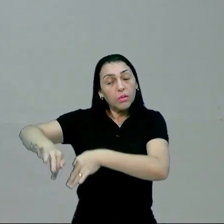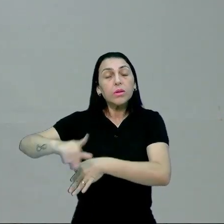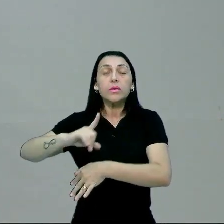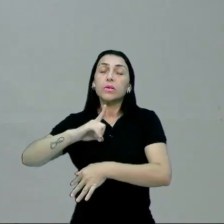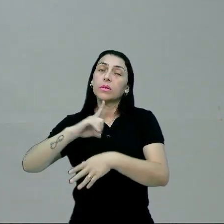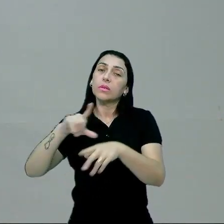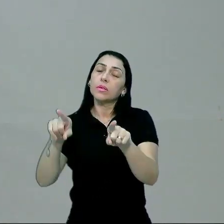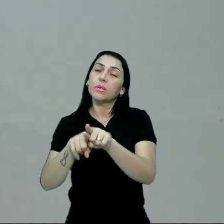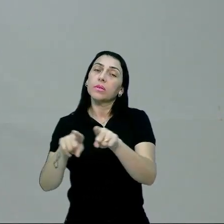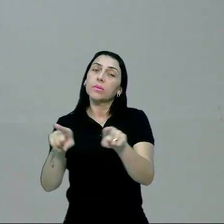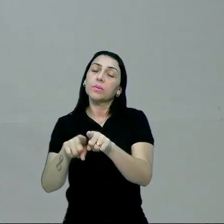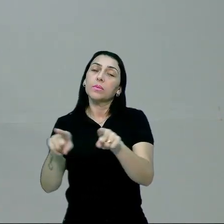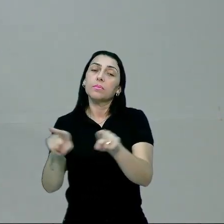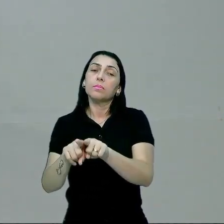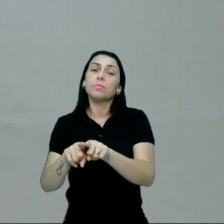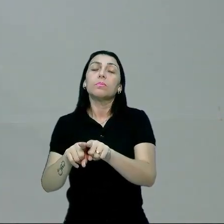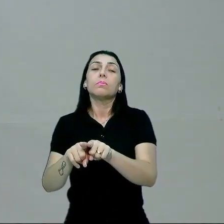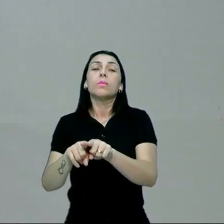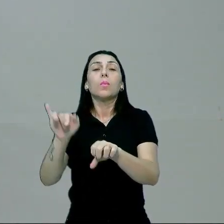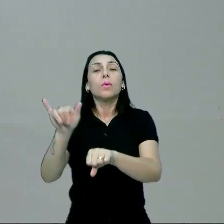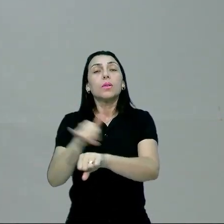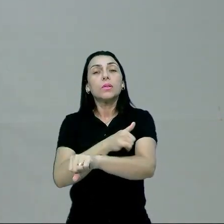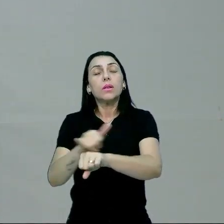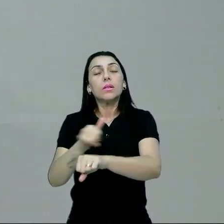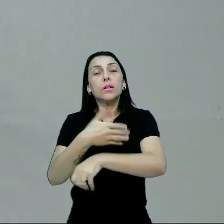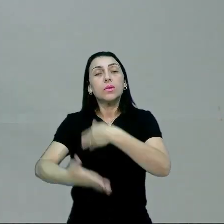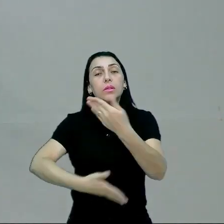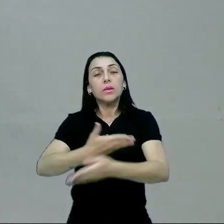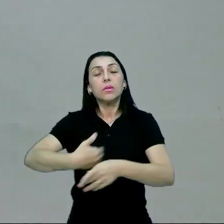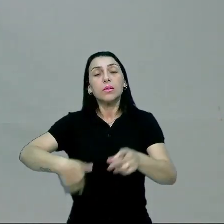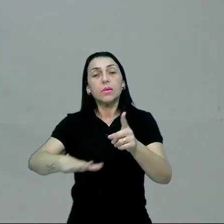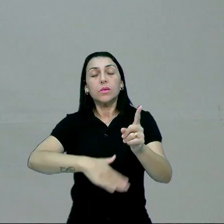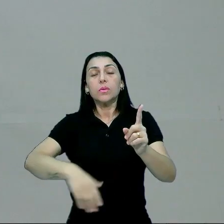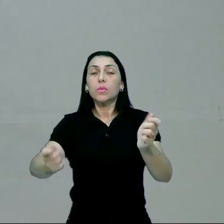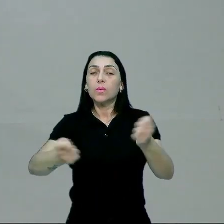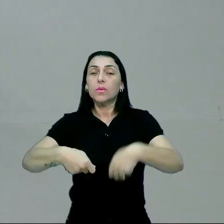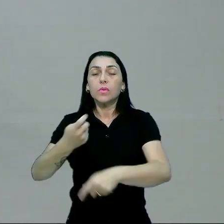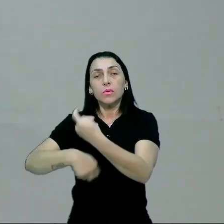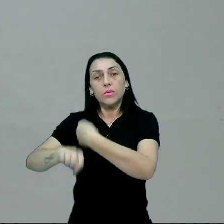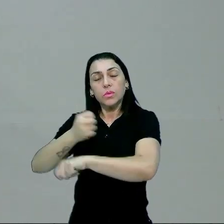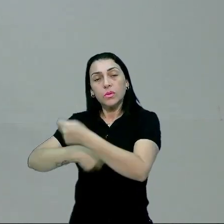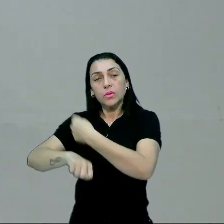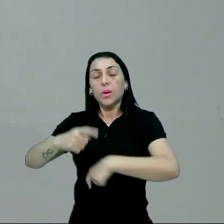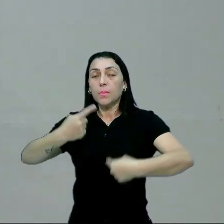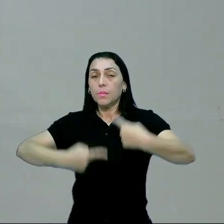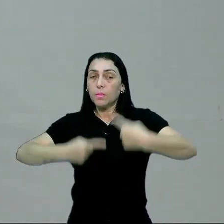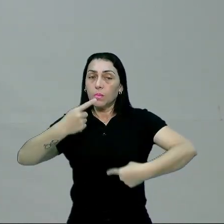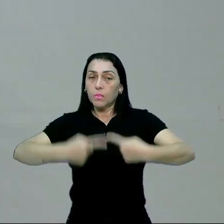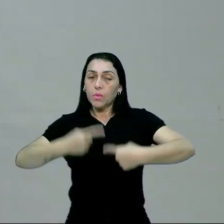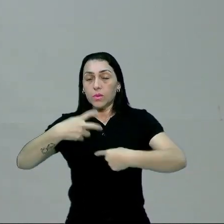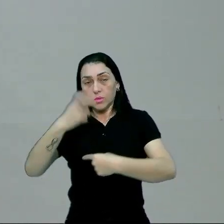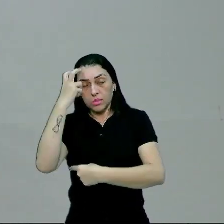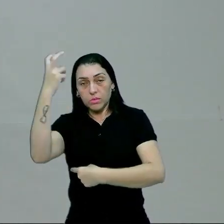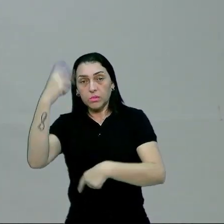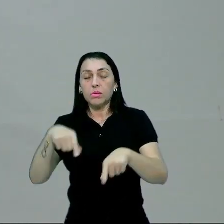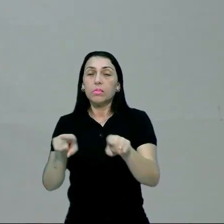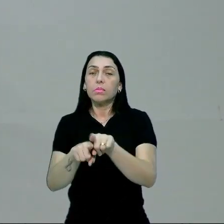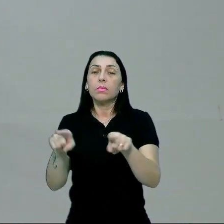possuía também uma dinâmica de relações sociais, condições econômicas, políticas e